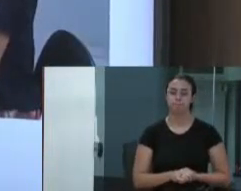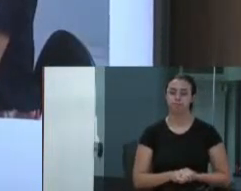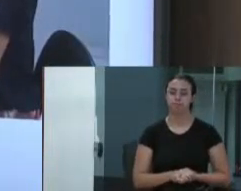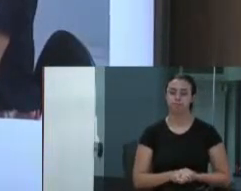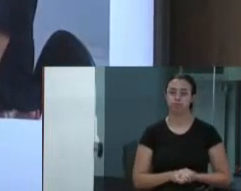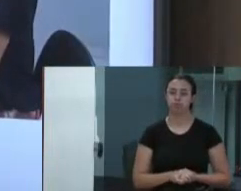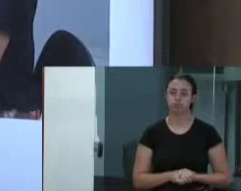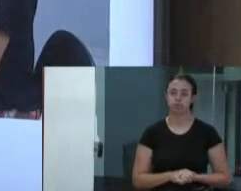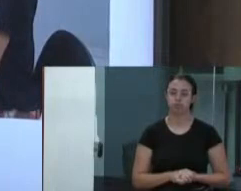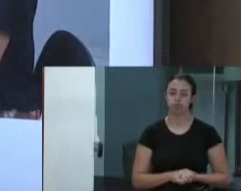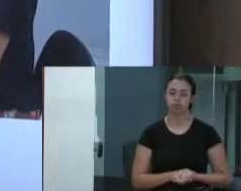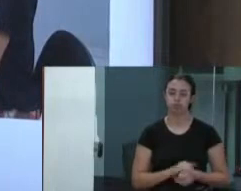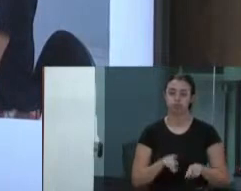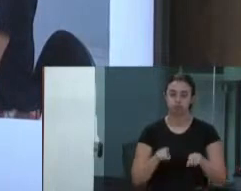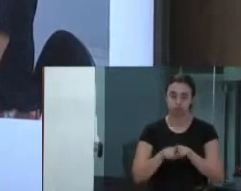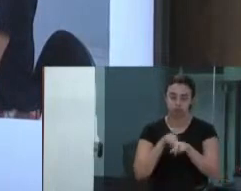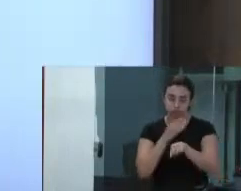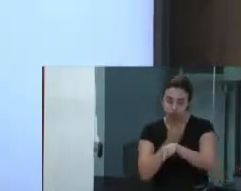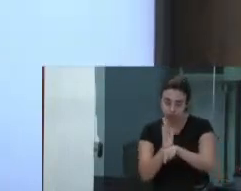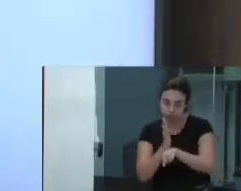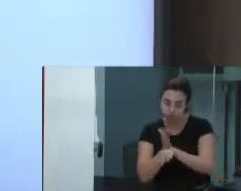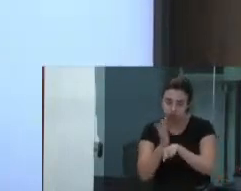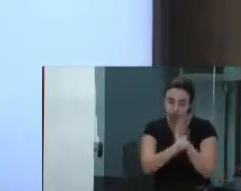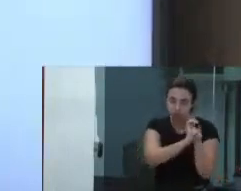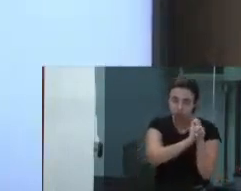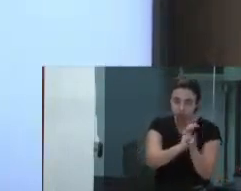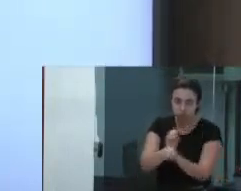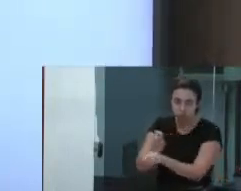E os treinamentos, as capacitações.